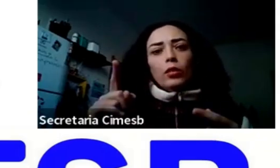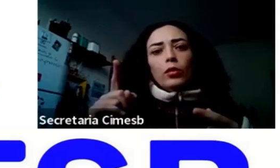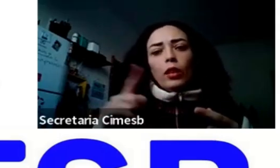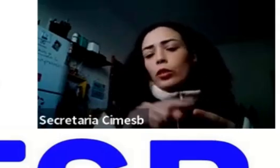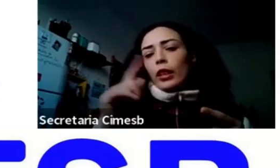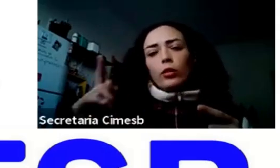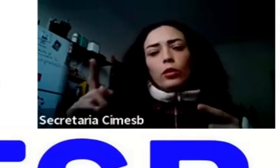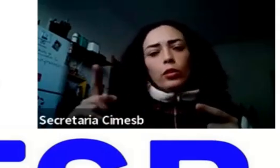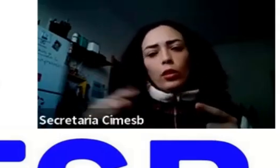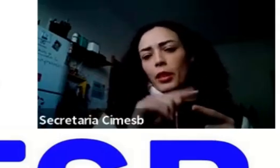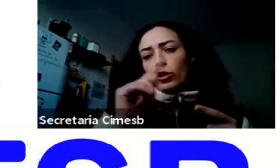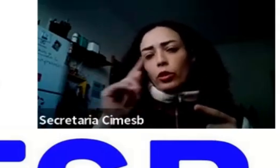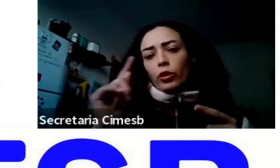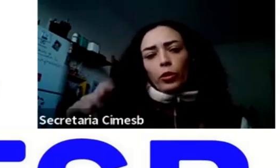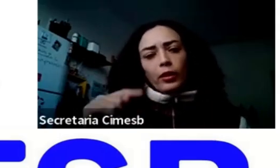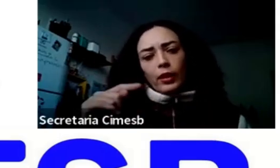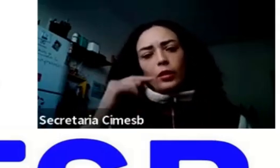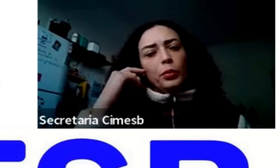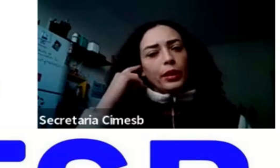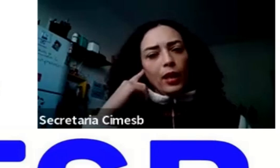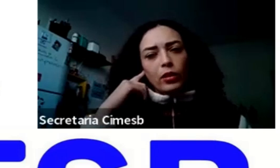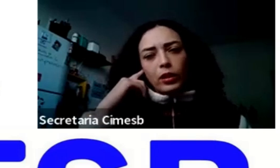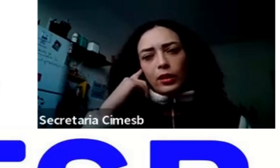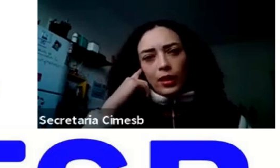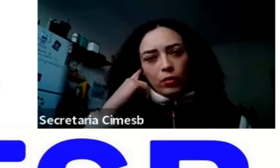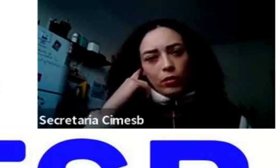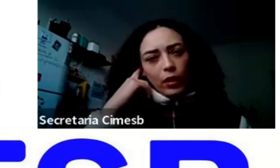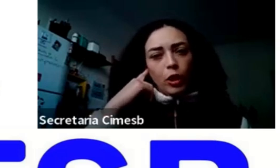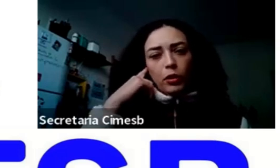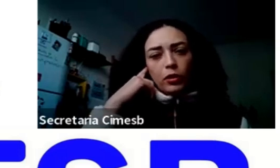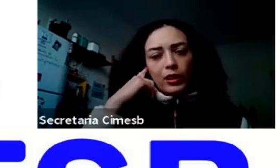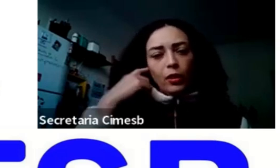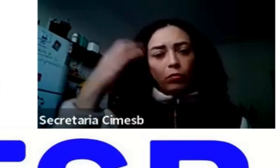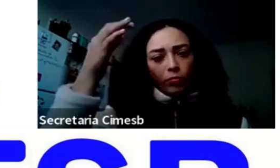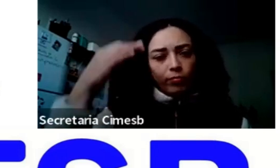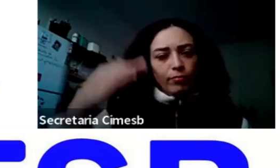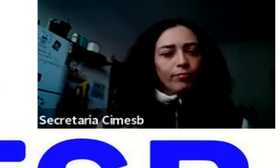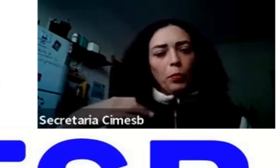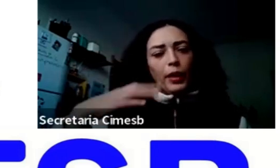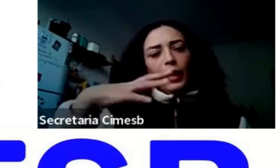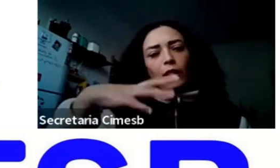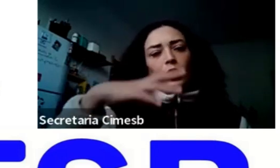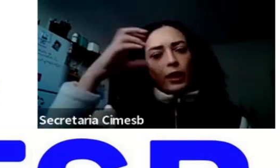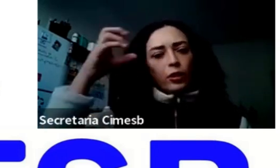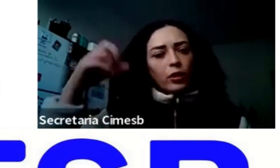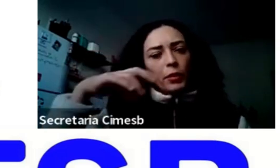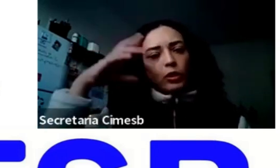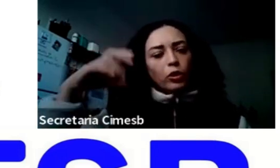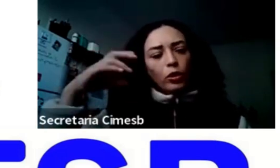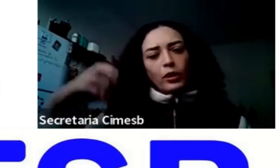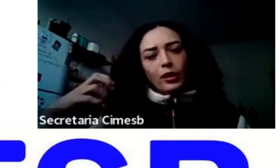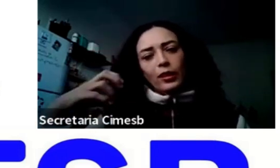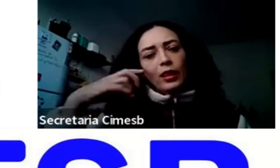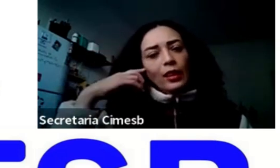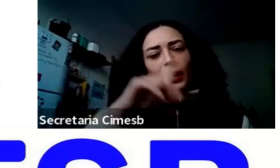chega no aluno, chega totalmente distorcido, porque a audição não é uma audição que compreende, chega